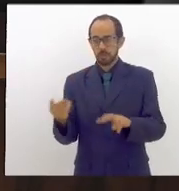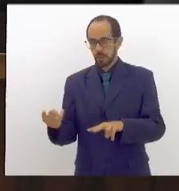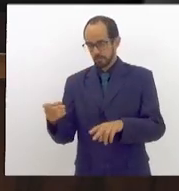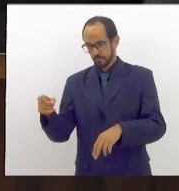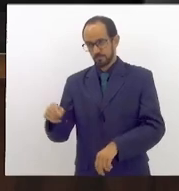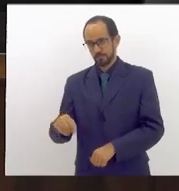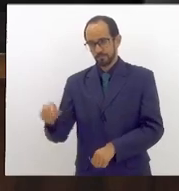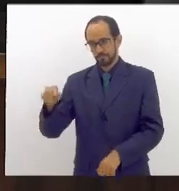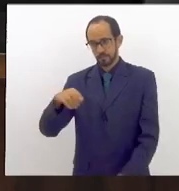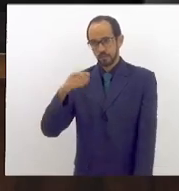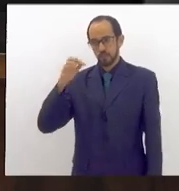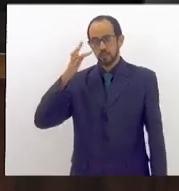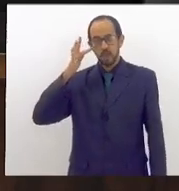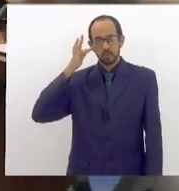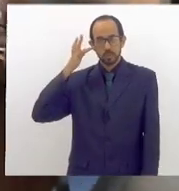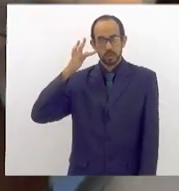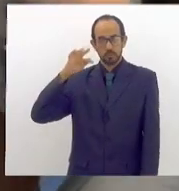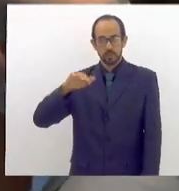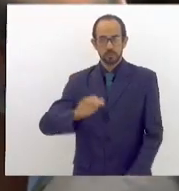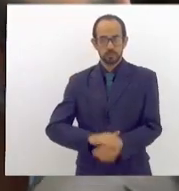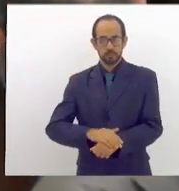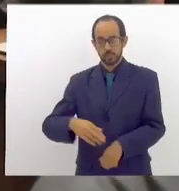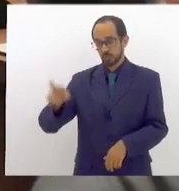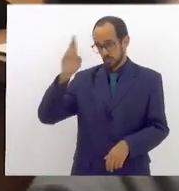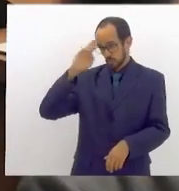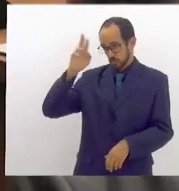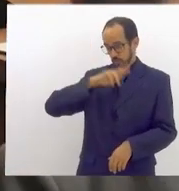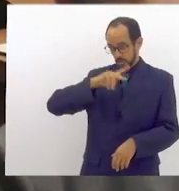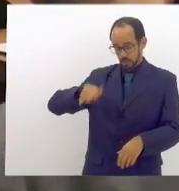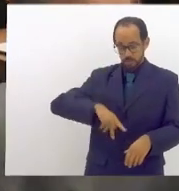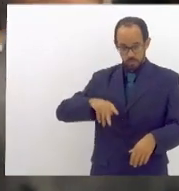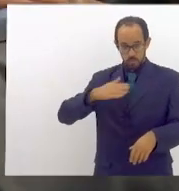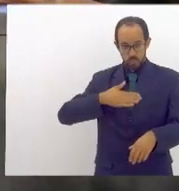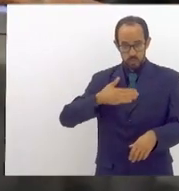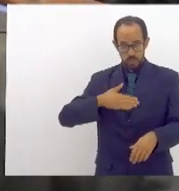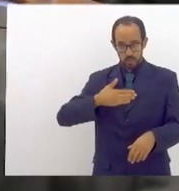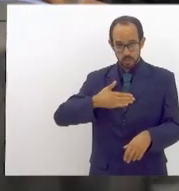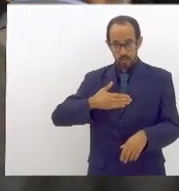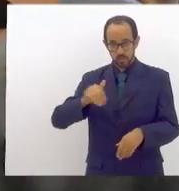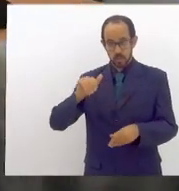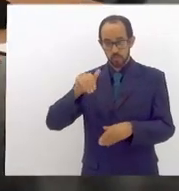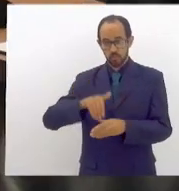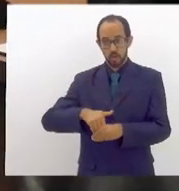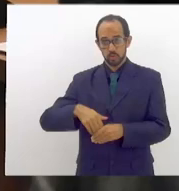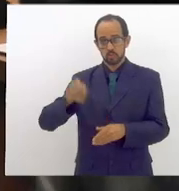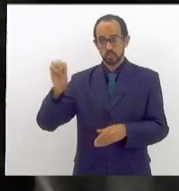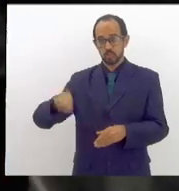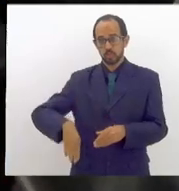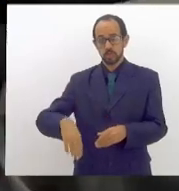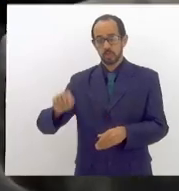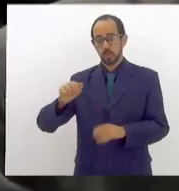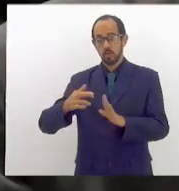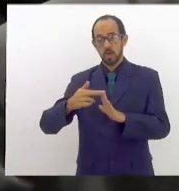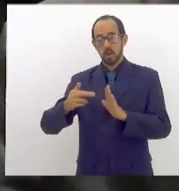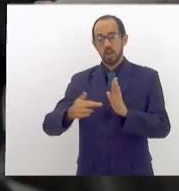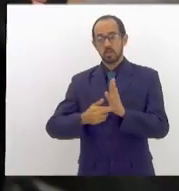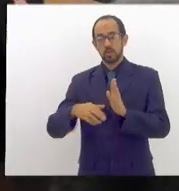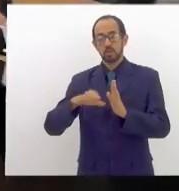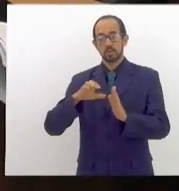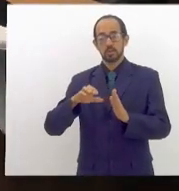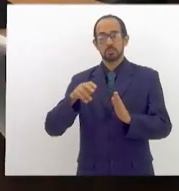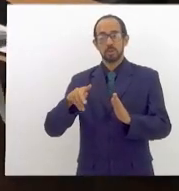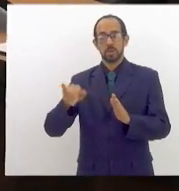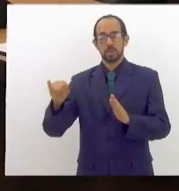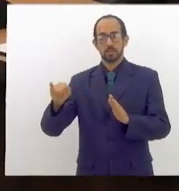para encaminhada Deputado Flávio Serafim o senhor presidente eu quero caminhar o voto favorável ao relatório da CPI